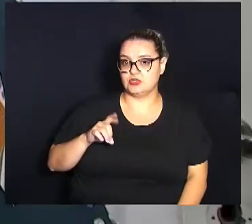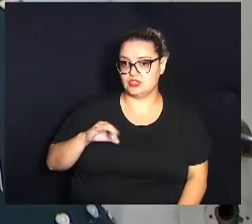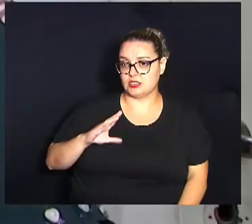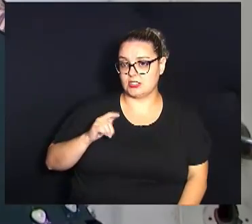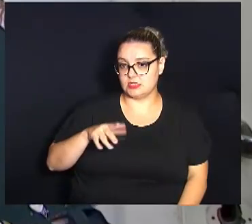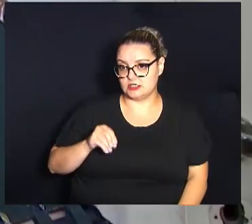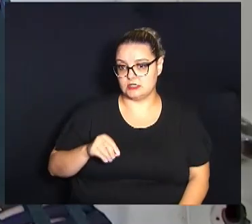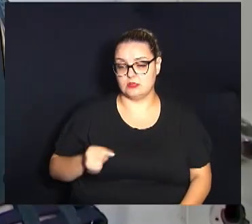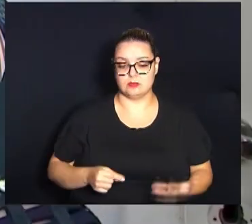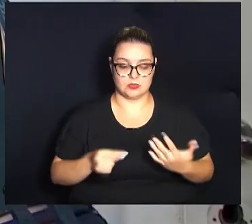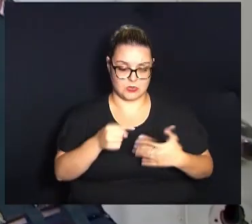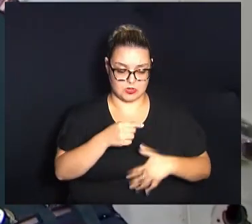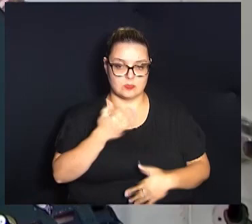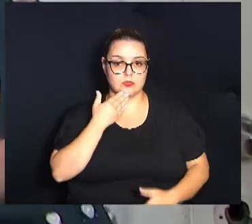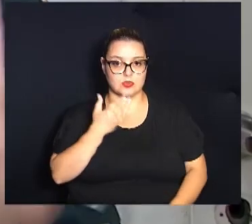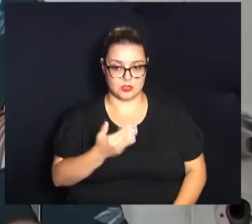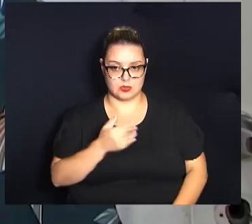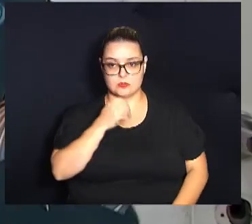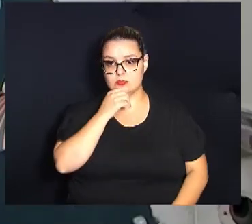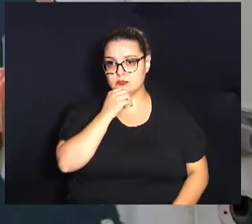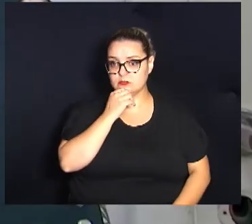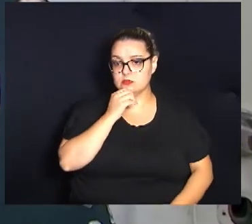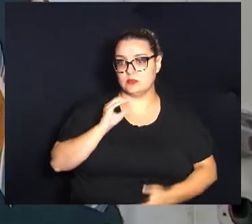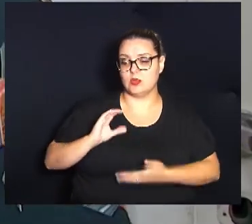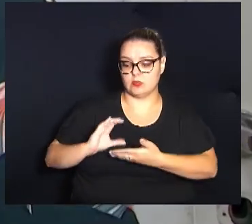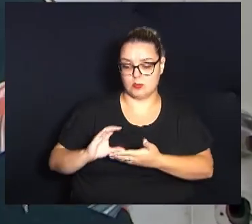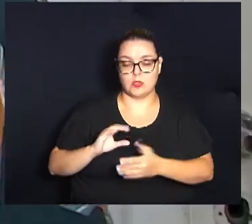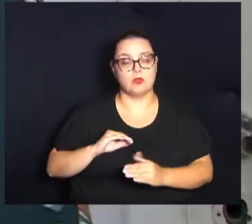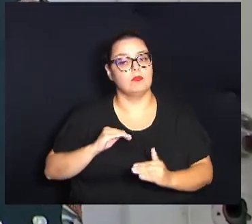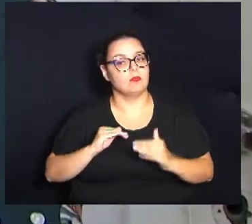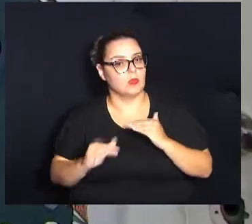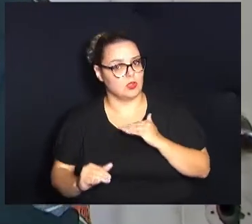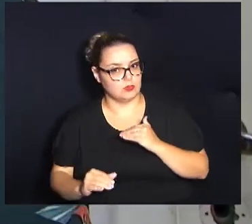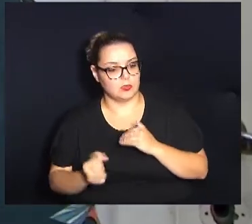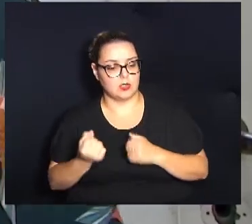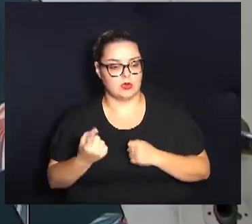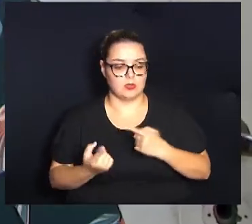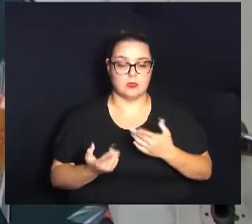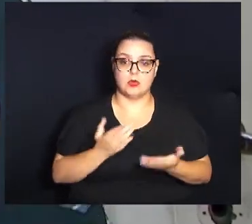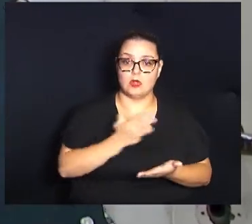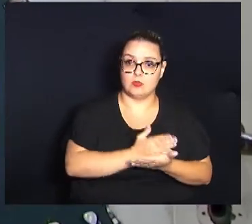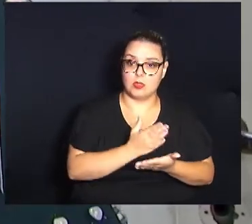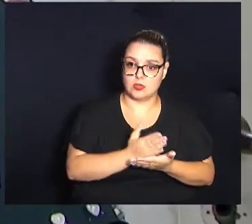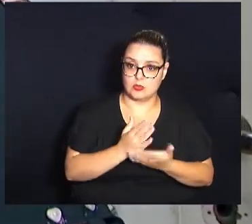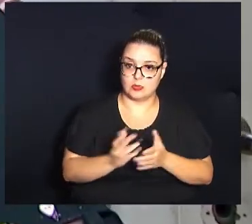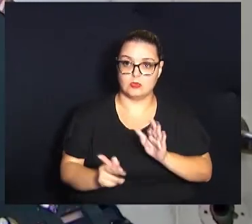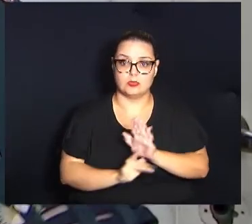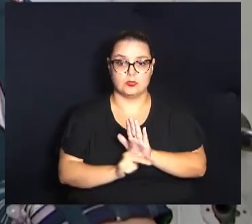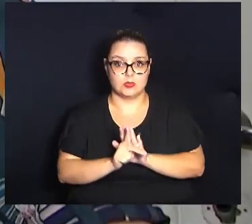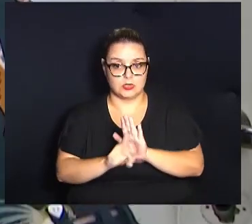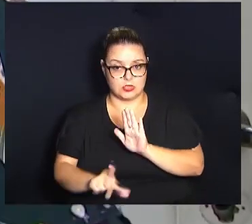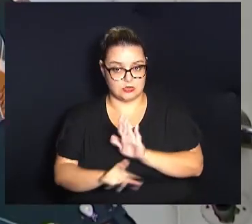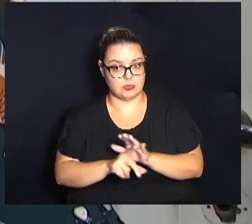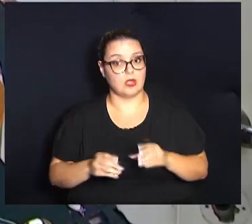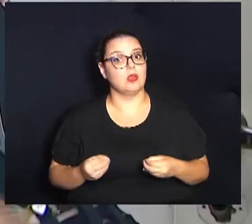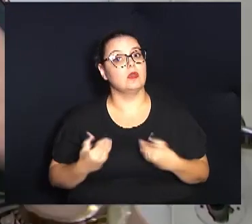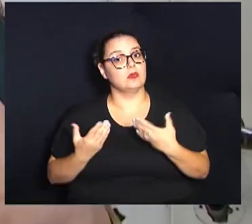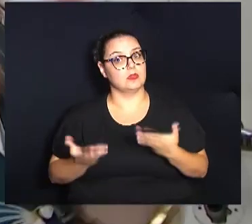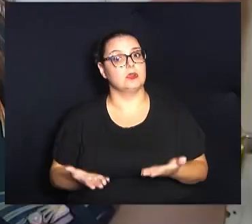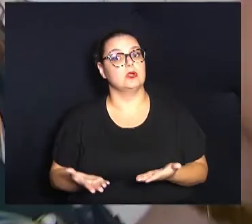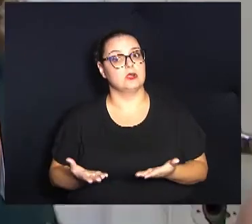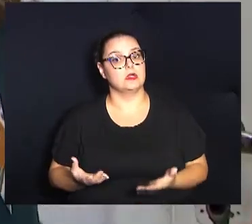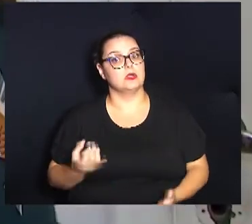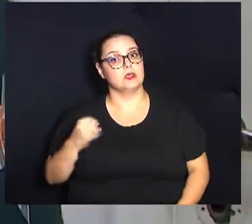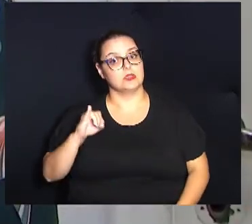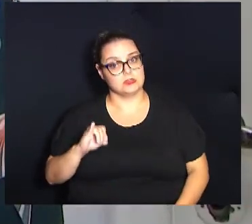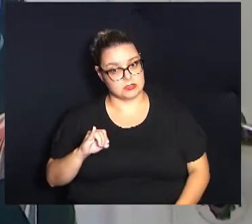O COMEN, então, ele se posiciona contrário frente a algumas etapas aí do projeto de lei que foi colocado, se esses